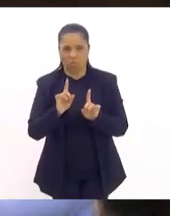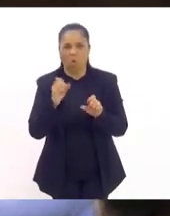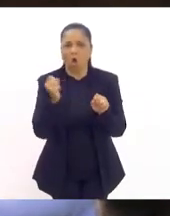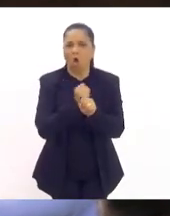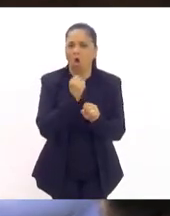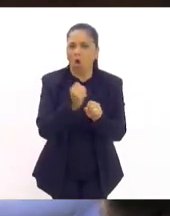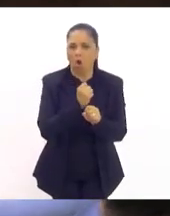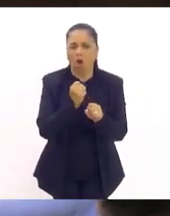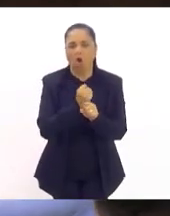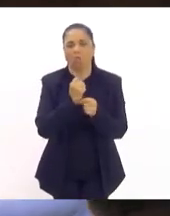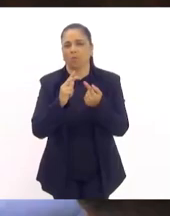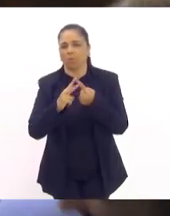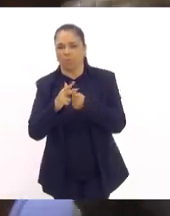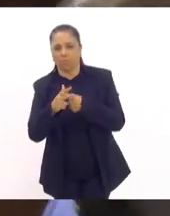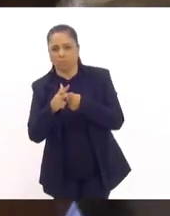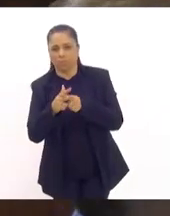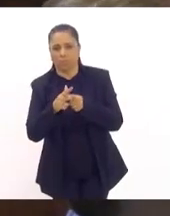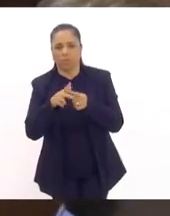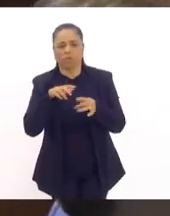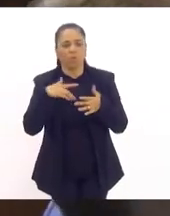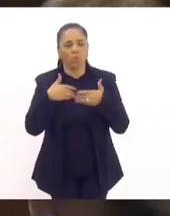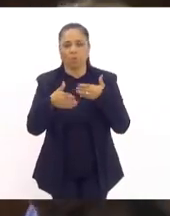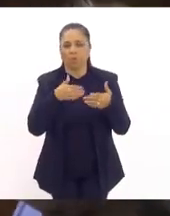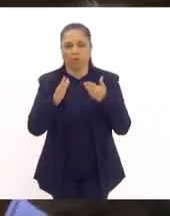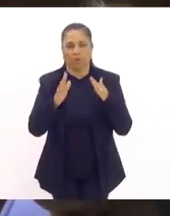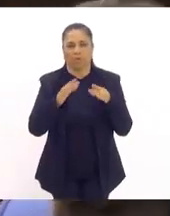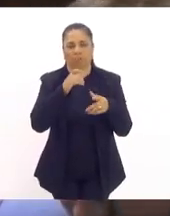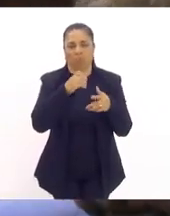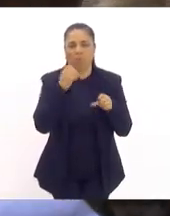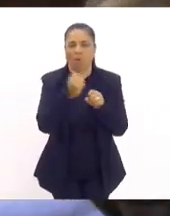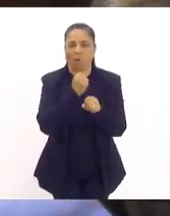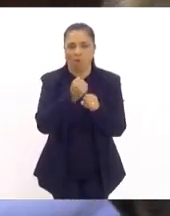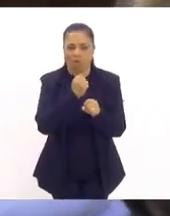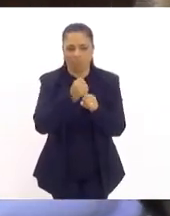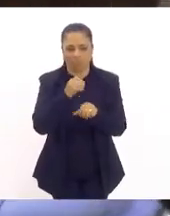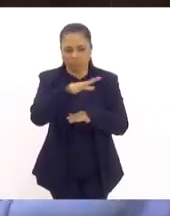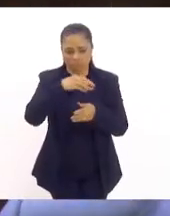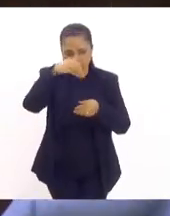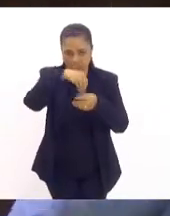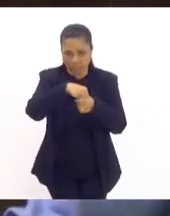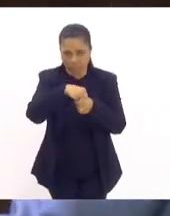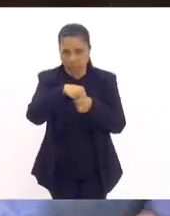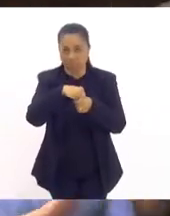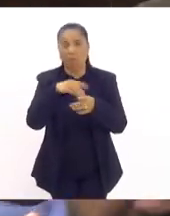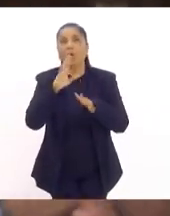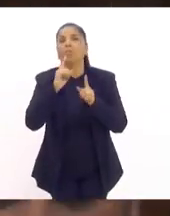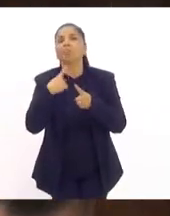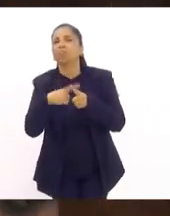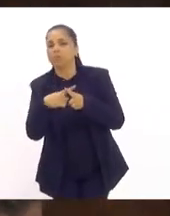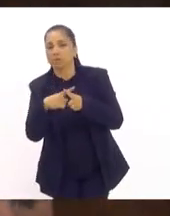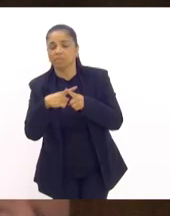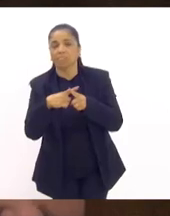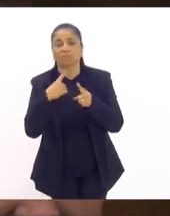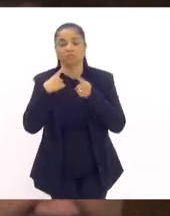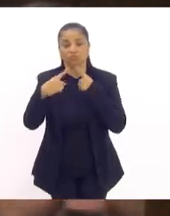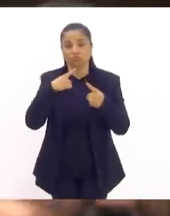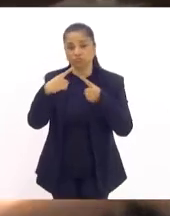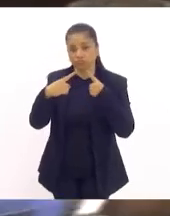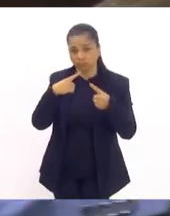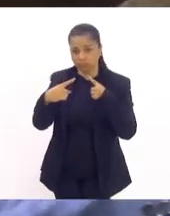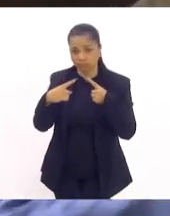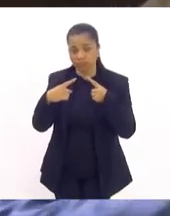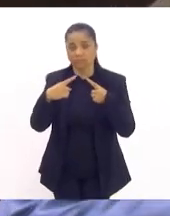outras intervenções nas dependências do imóvel. Por que isso? Porque nas discussões da CCJ, nós nos deparamos com